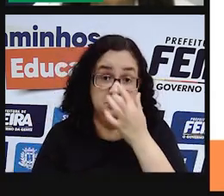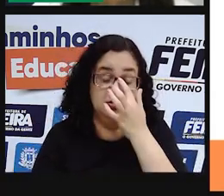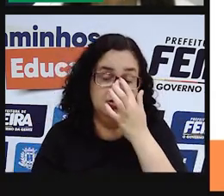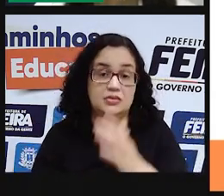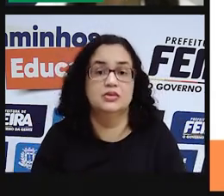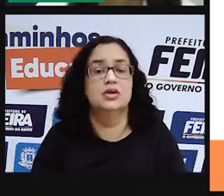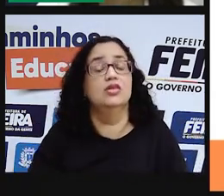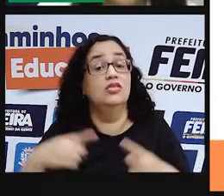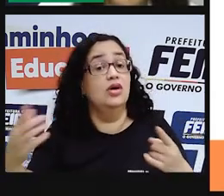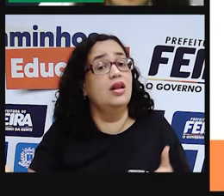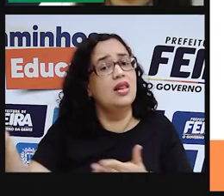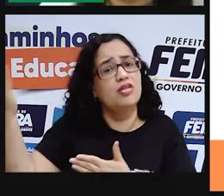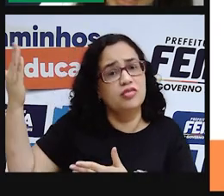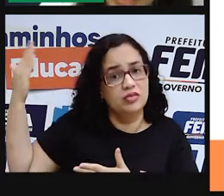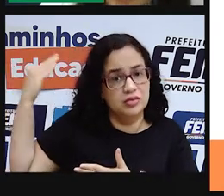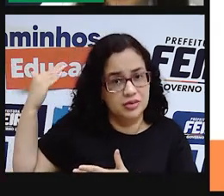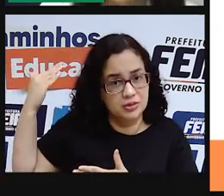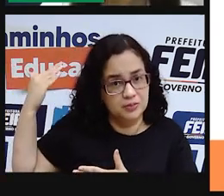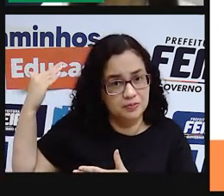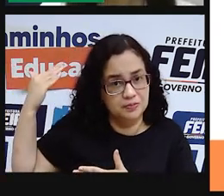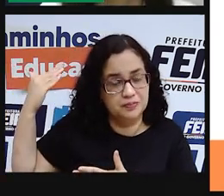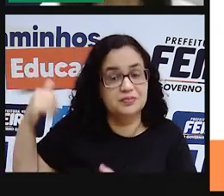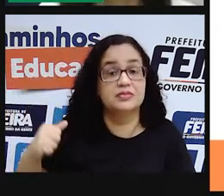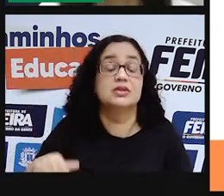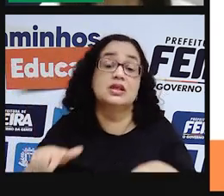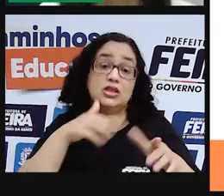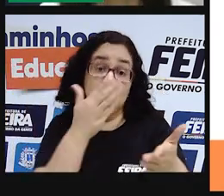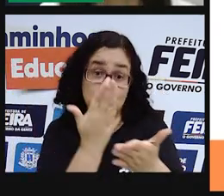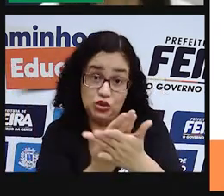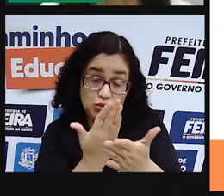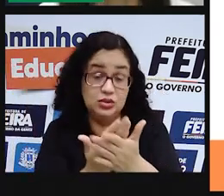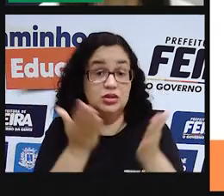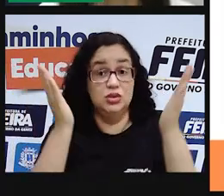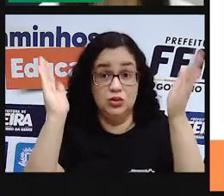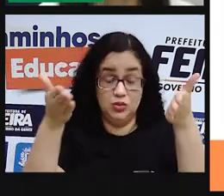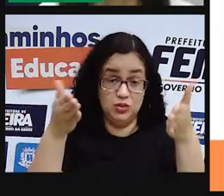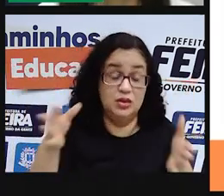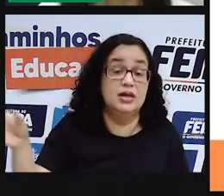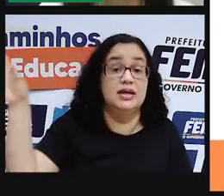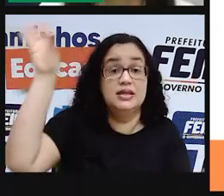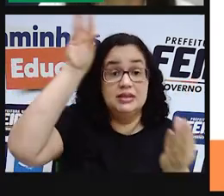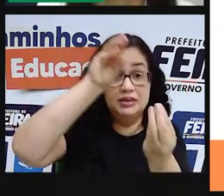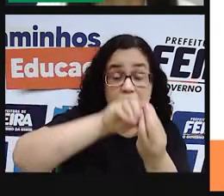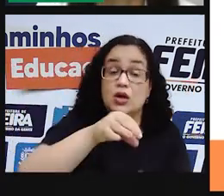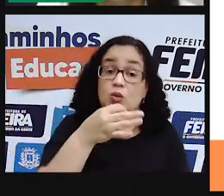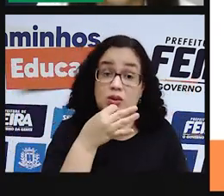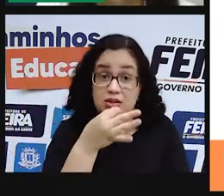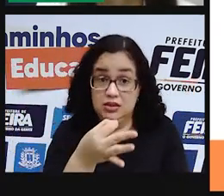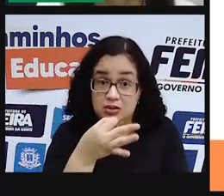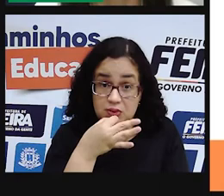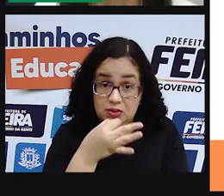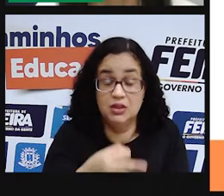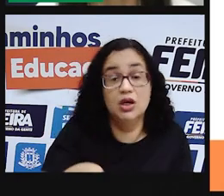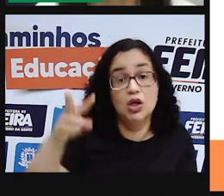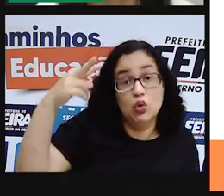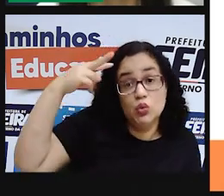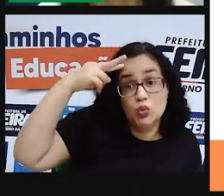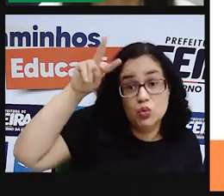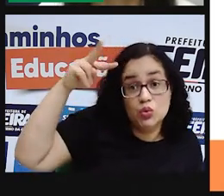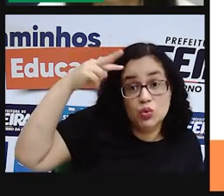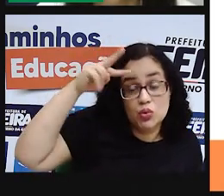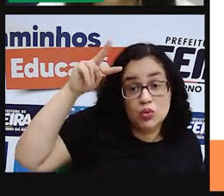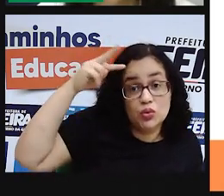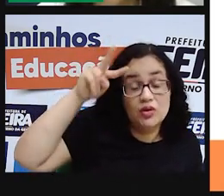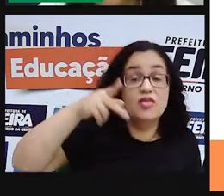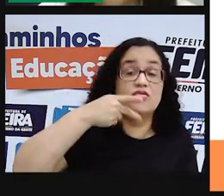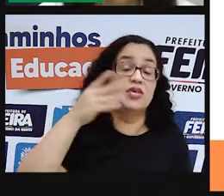Mas assim, voltando lá, o texto que a gente está trabalhando agora, que é a resenha crítica a partir da história em quadrinhos lá, que